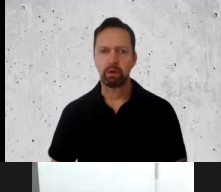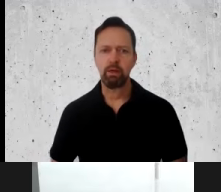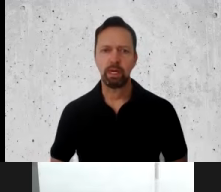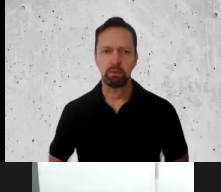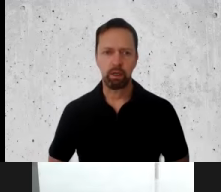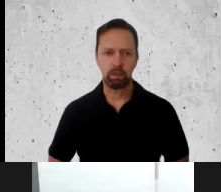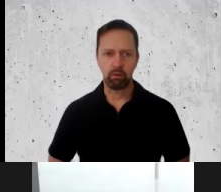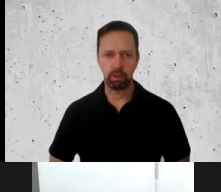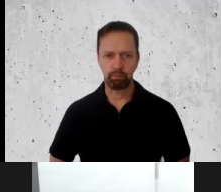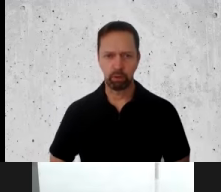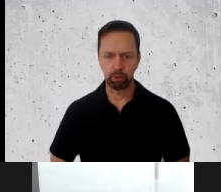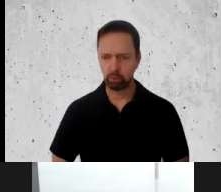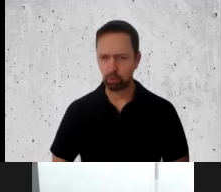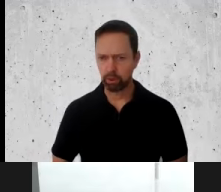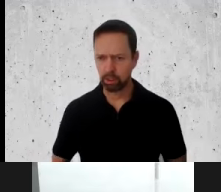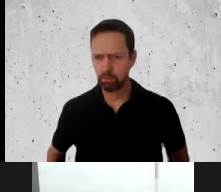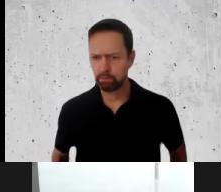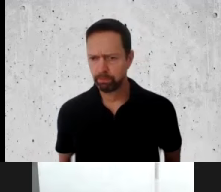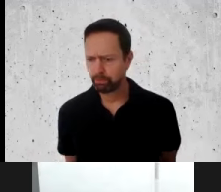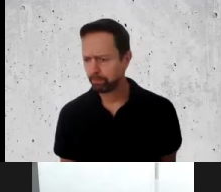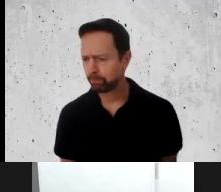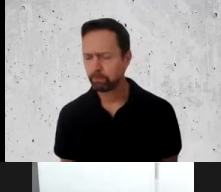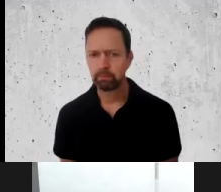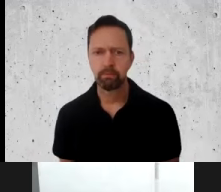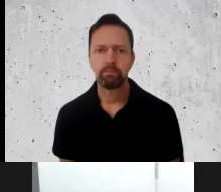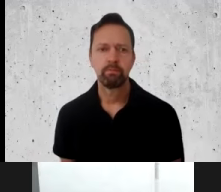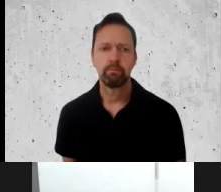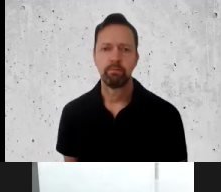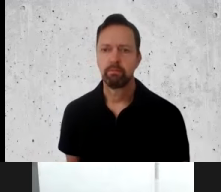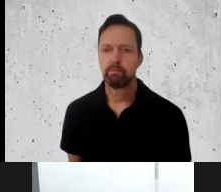isso. Mais alguém? Mais alguém tem alguma pergunta, algum comentário?